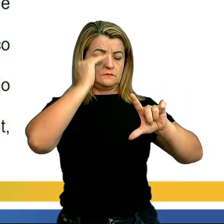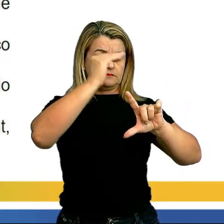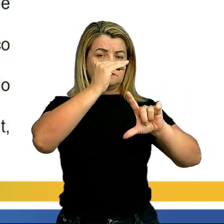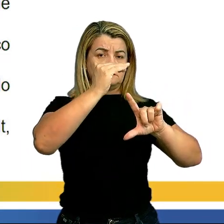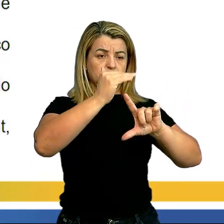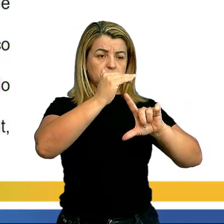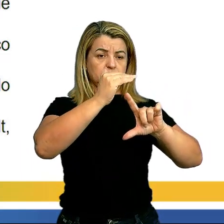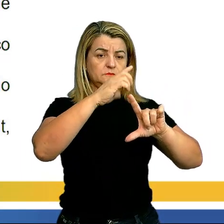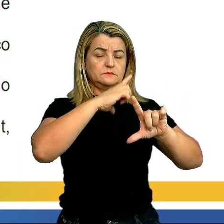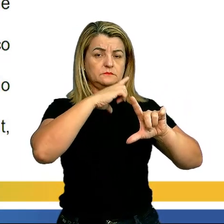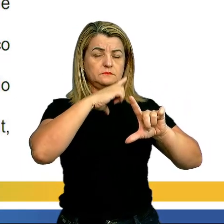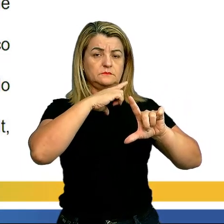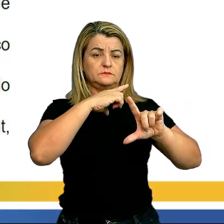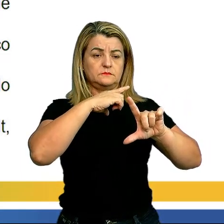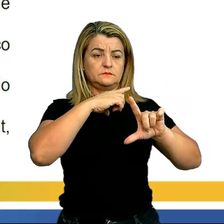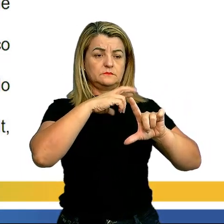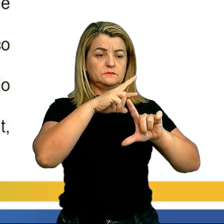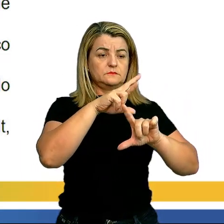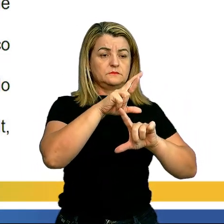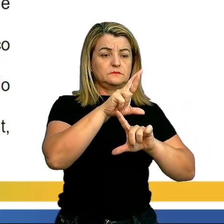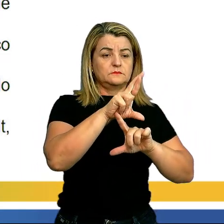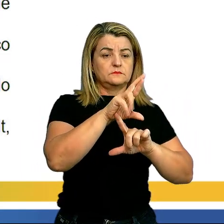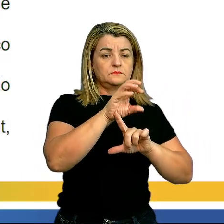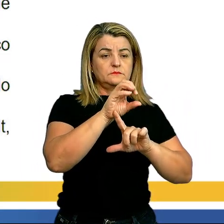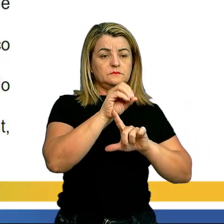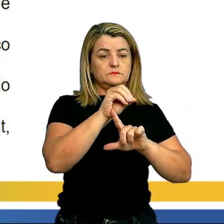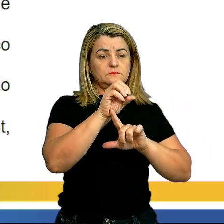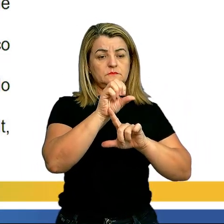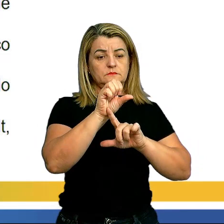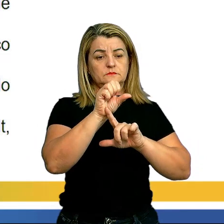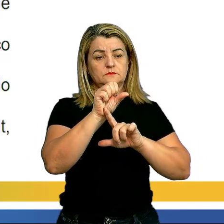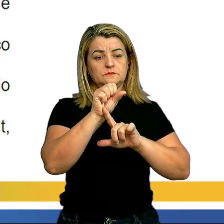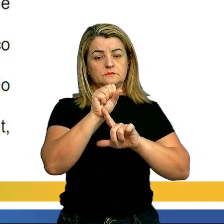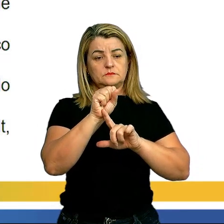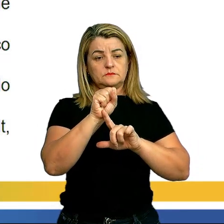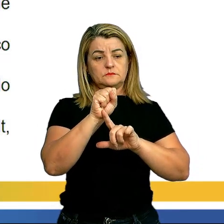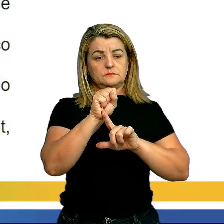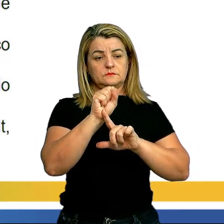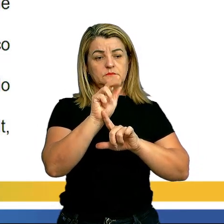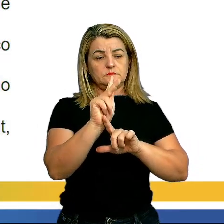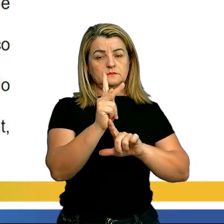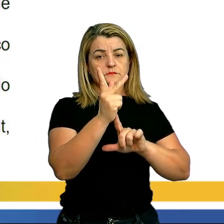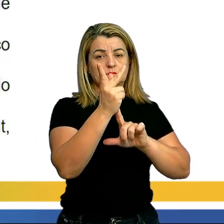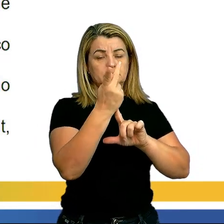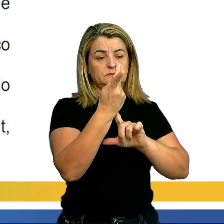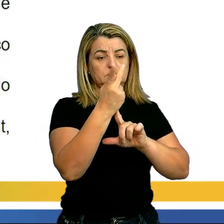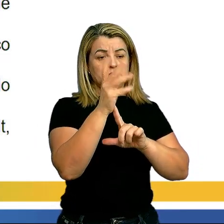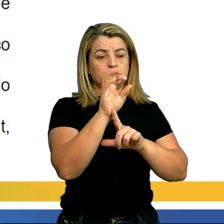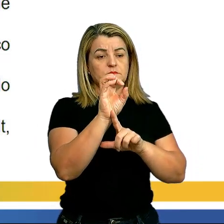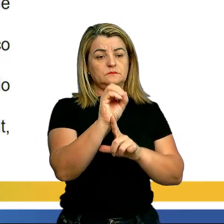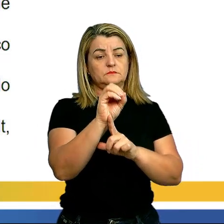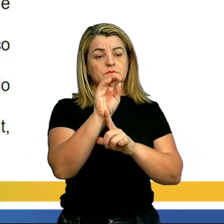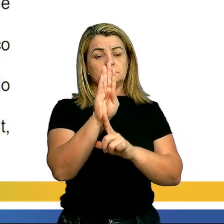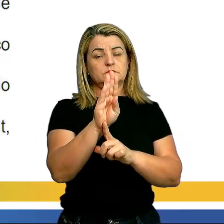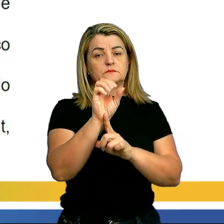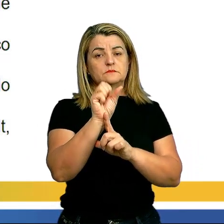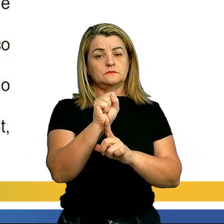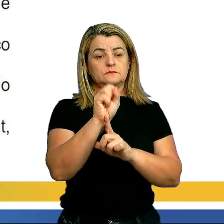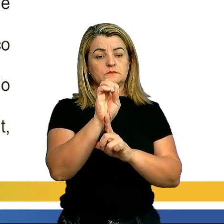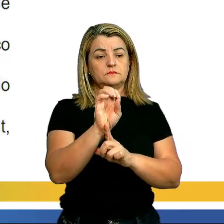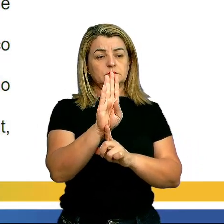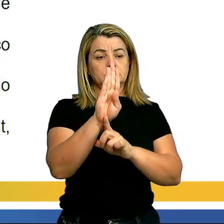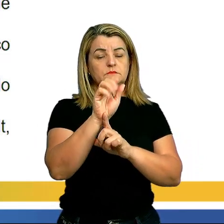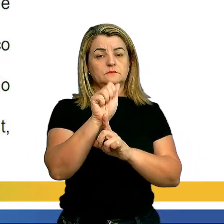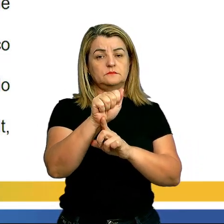das referências, Hobsbawm, que é o sobrenome desse historiador, ele vai falar de um período mais atual da